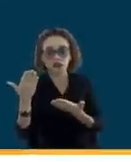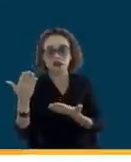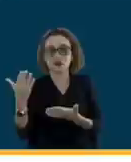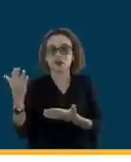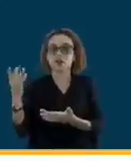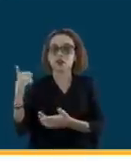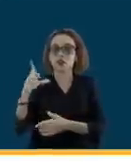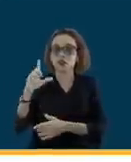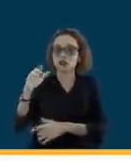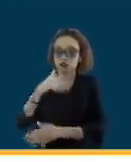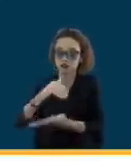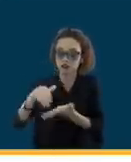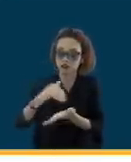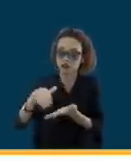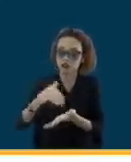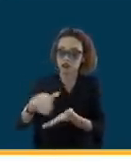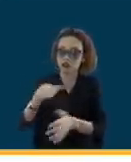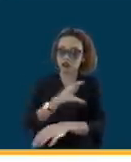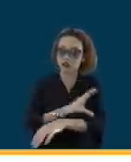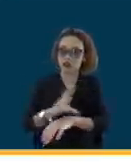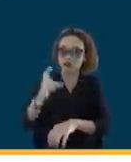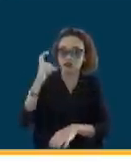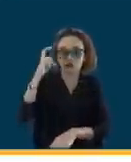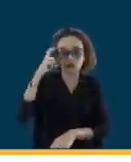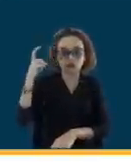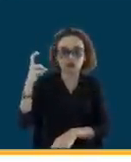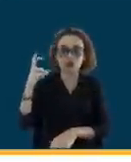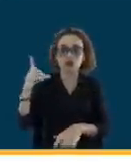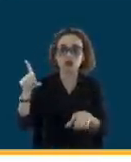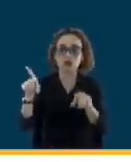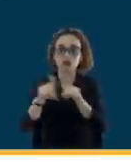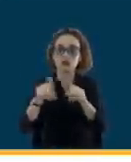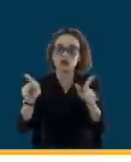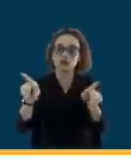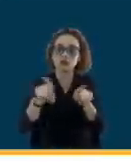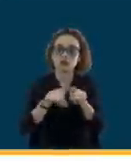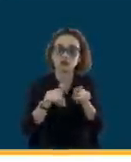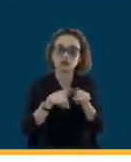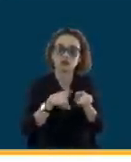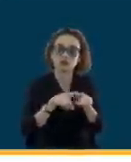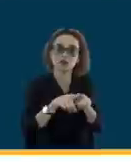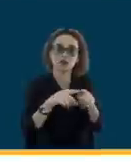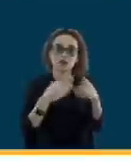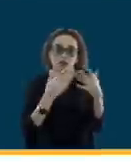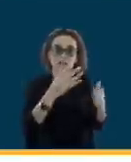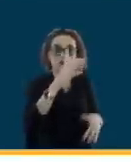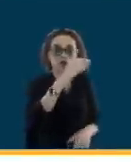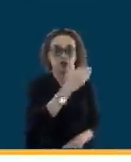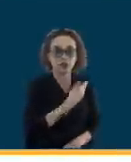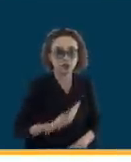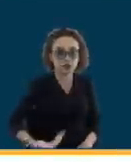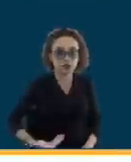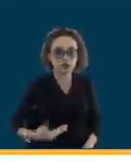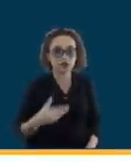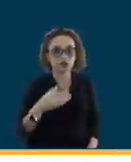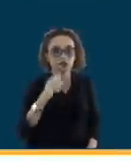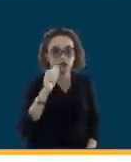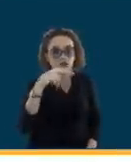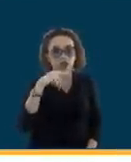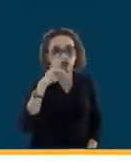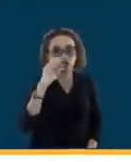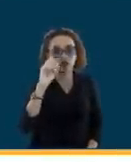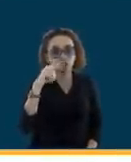cumprimentar o secretário Adolfo Konder. Cumprimentar o nosso presidente Antônio Queiroz. Cumprimentar a deputada